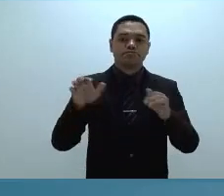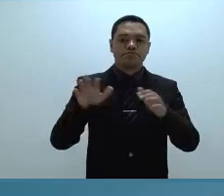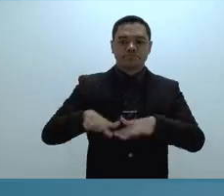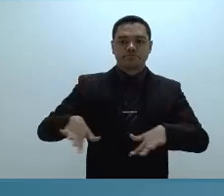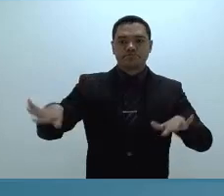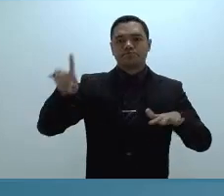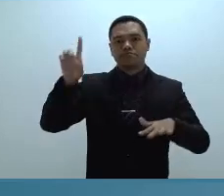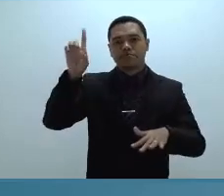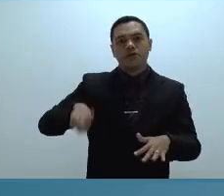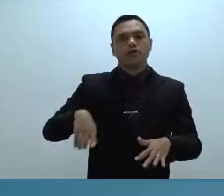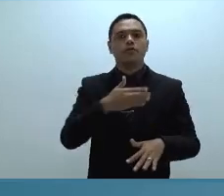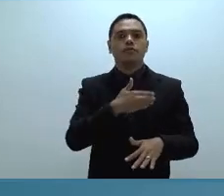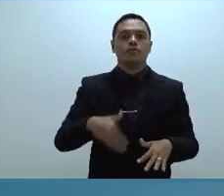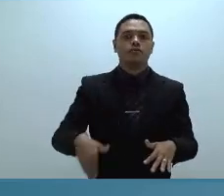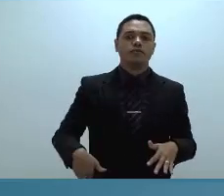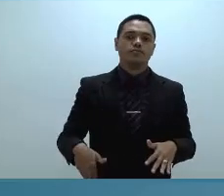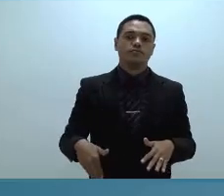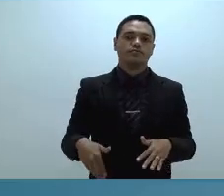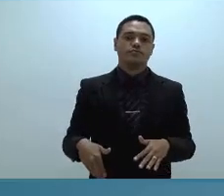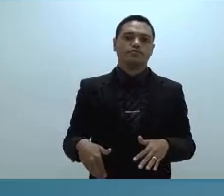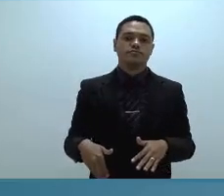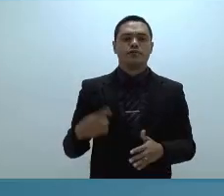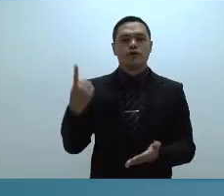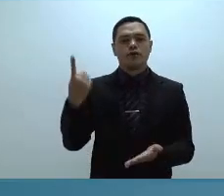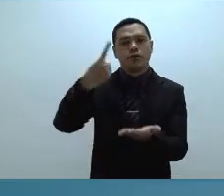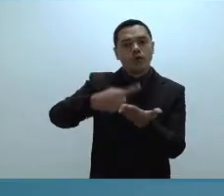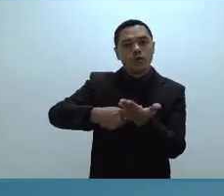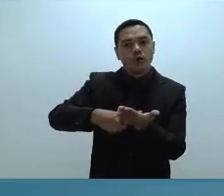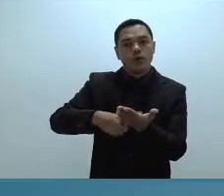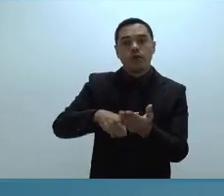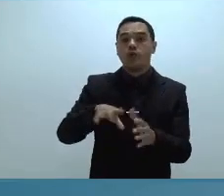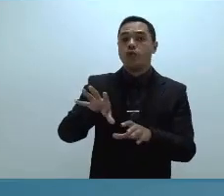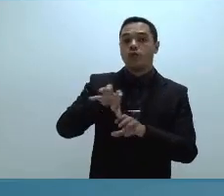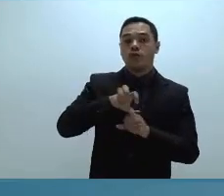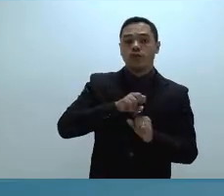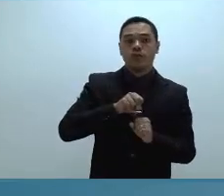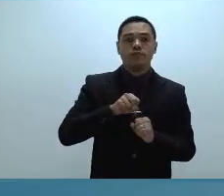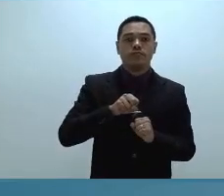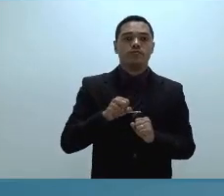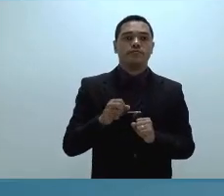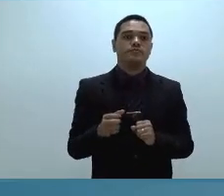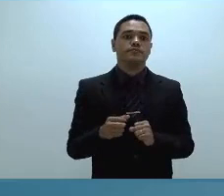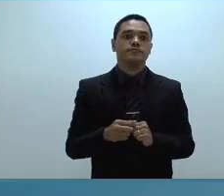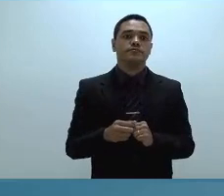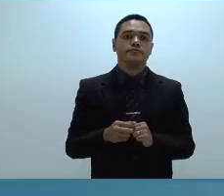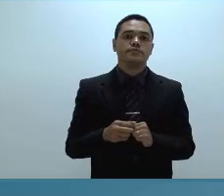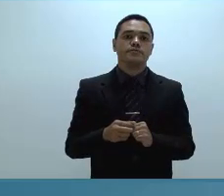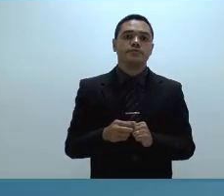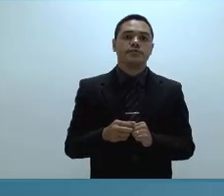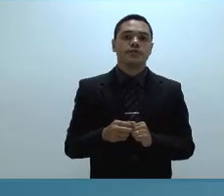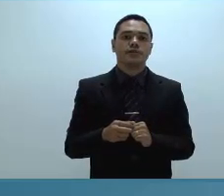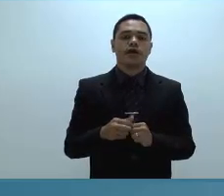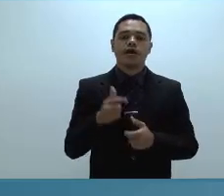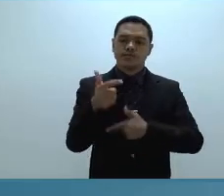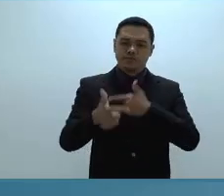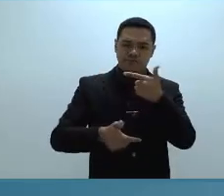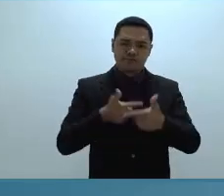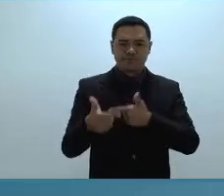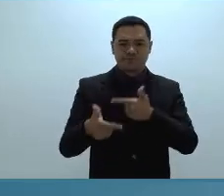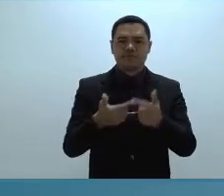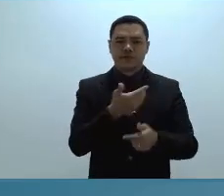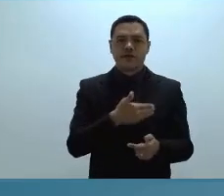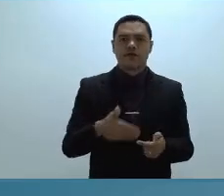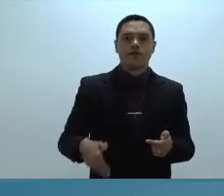de um contrato de consumo, se o usuário e consumidor ajuiza a ação sob o argumento de falha de prestação de serviço público, que